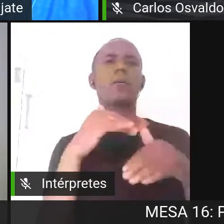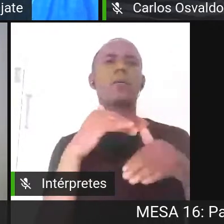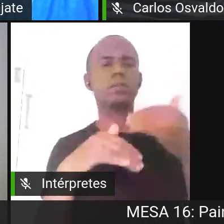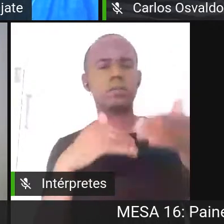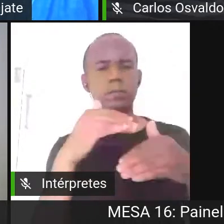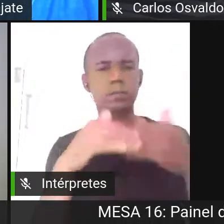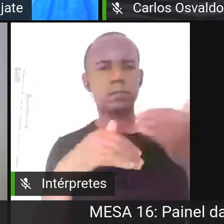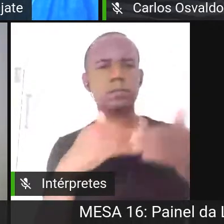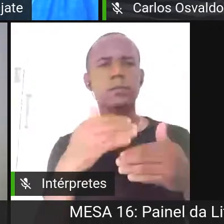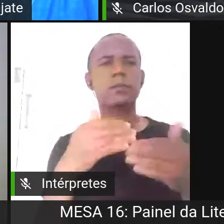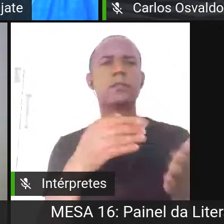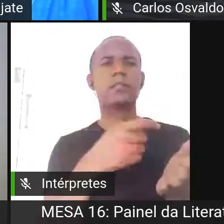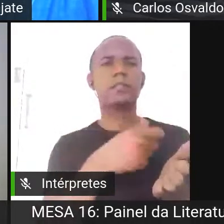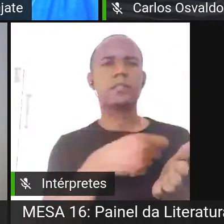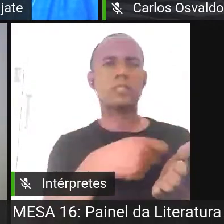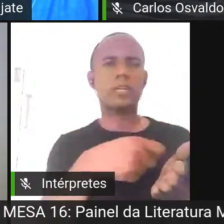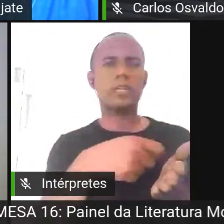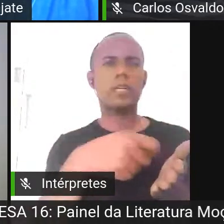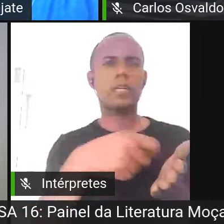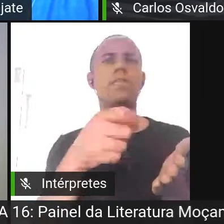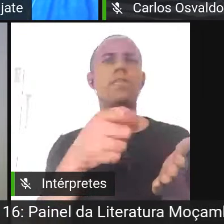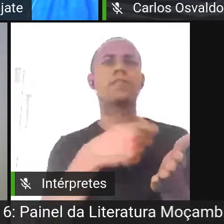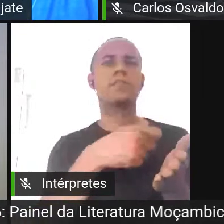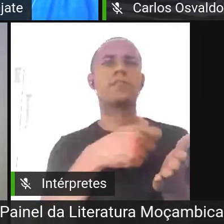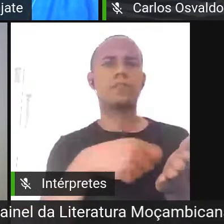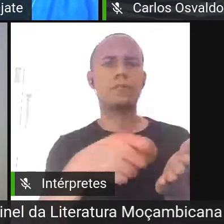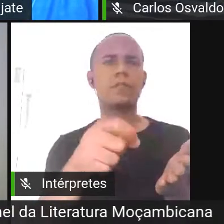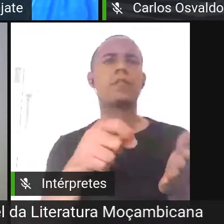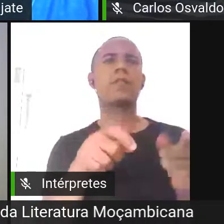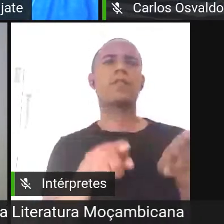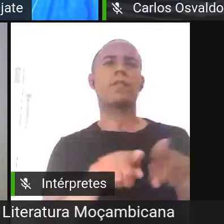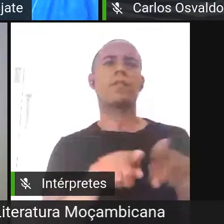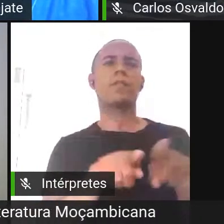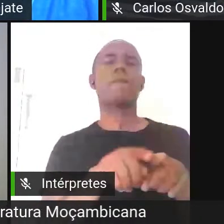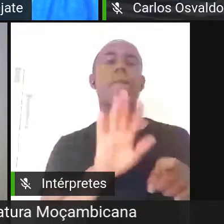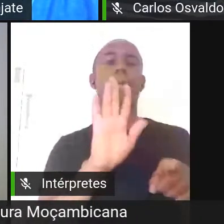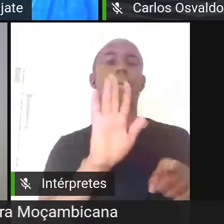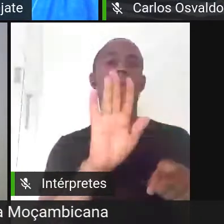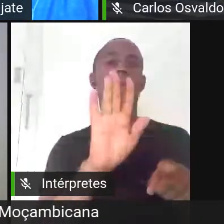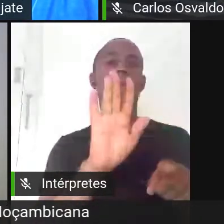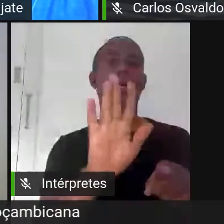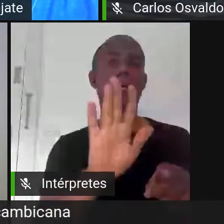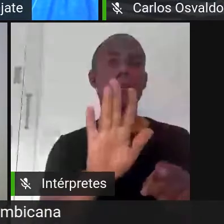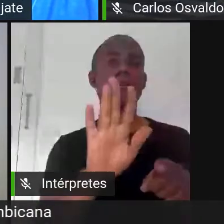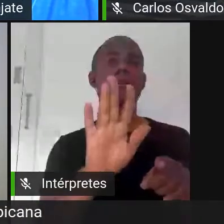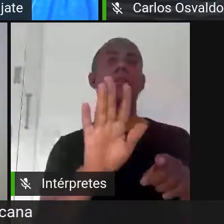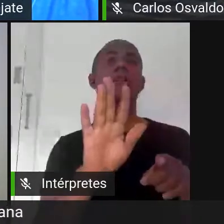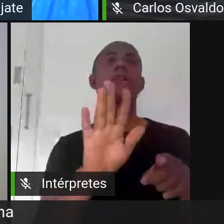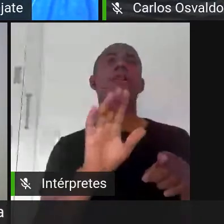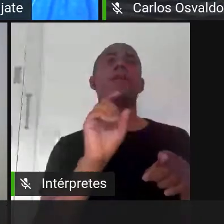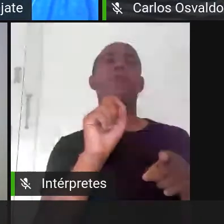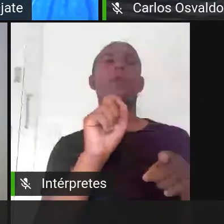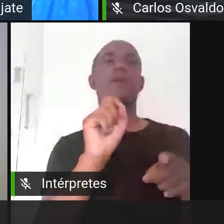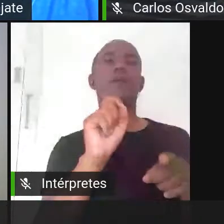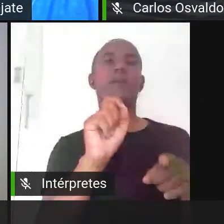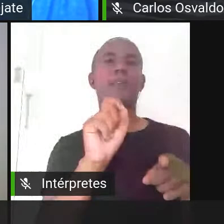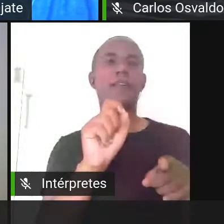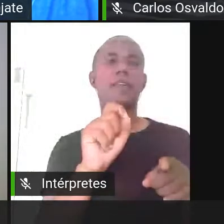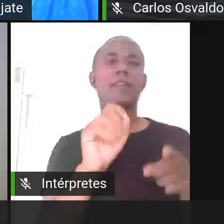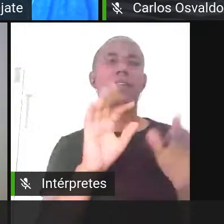e percebemos que Ungolani escreve corretamente em língua portuguesa, mas ele tem toda